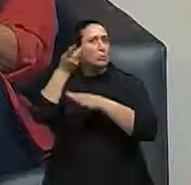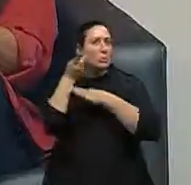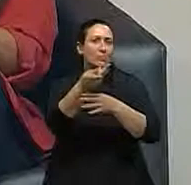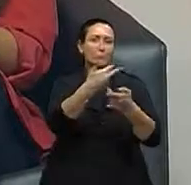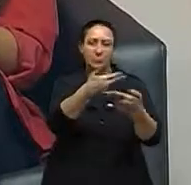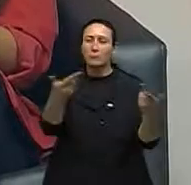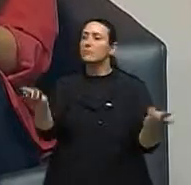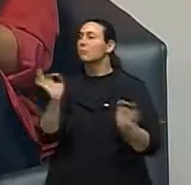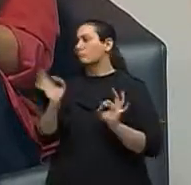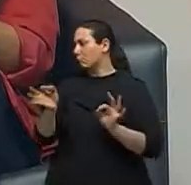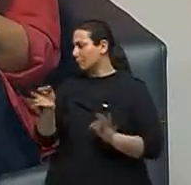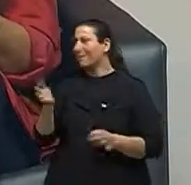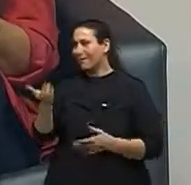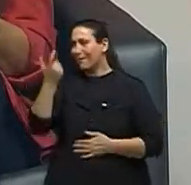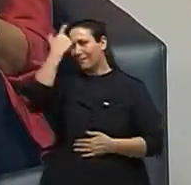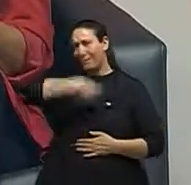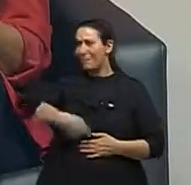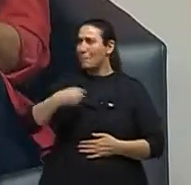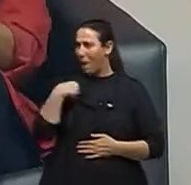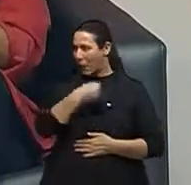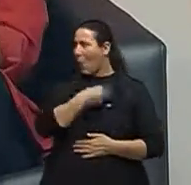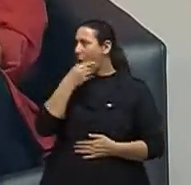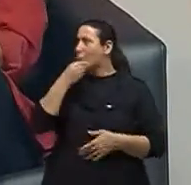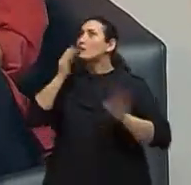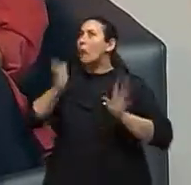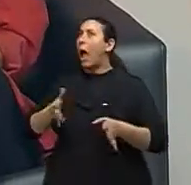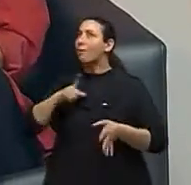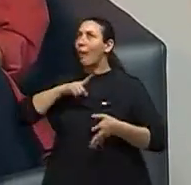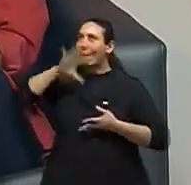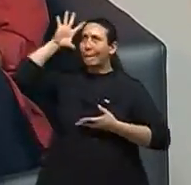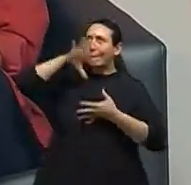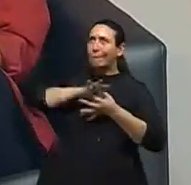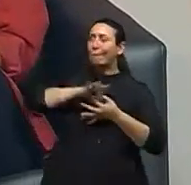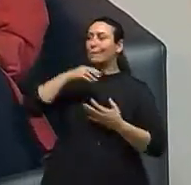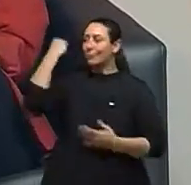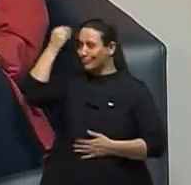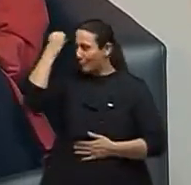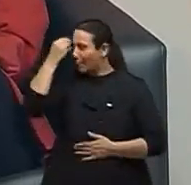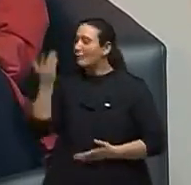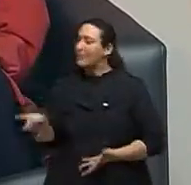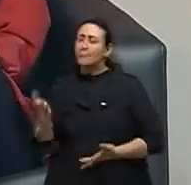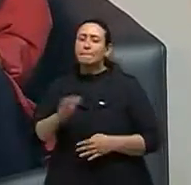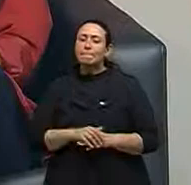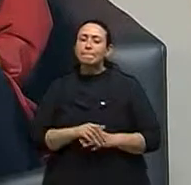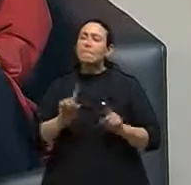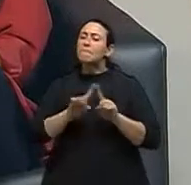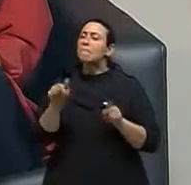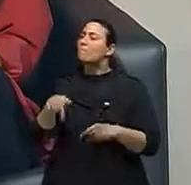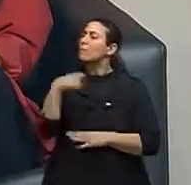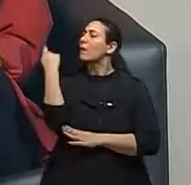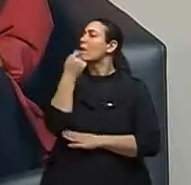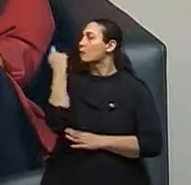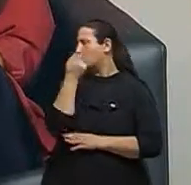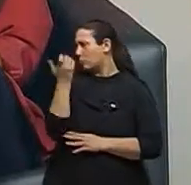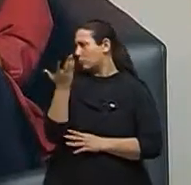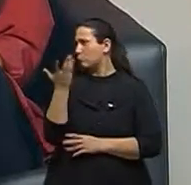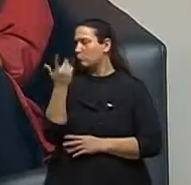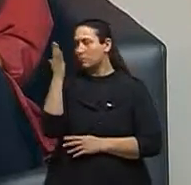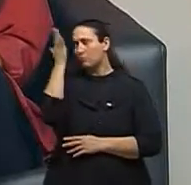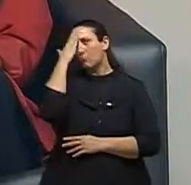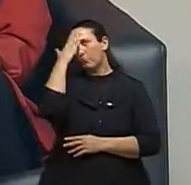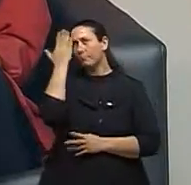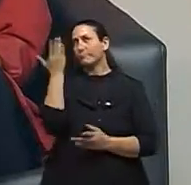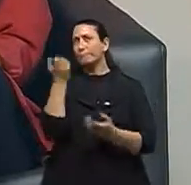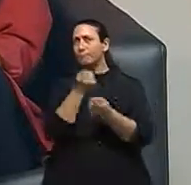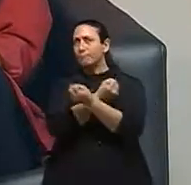urologista tem que ser muito psicólogo também muitas vezes né tem que ter esse lado doutor me diga o seguinte mas no Rio Grande do Sul a gente já sabe que a